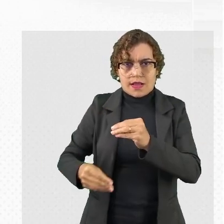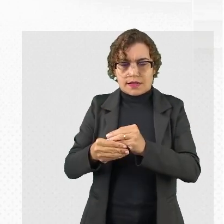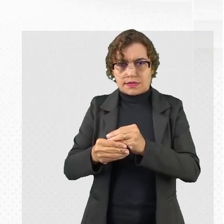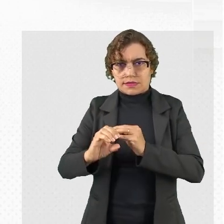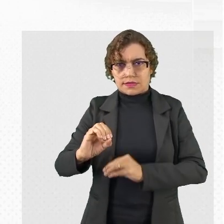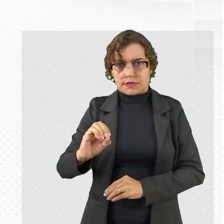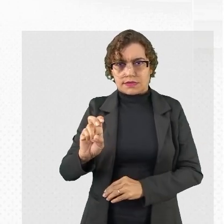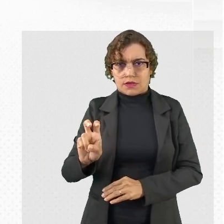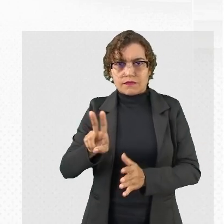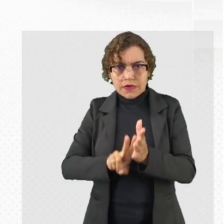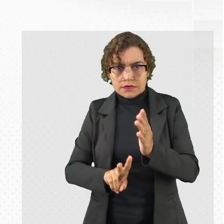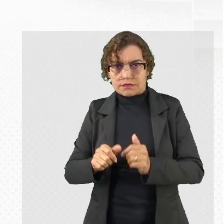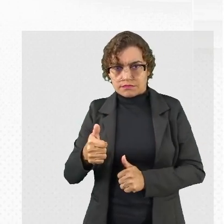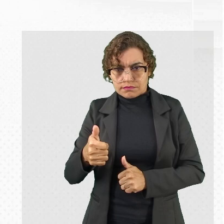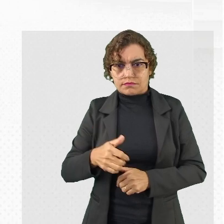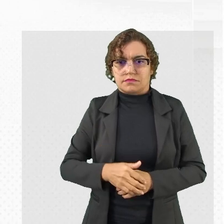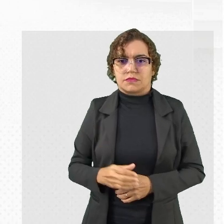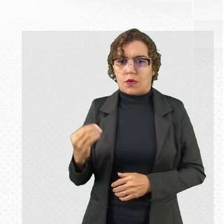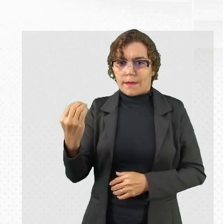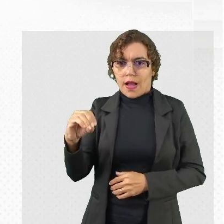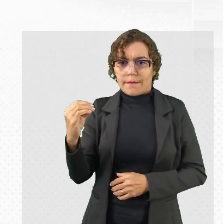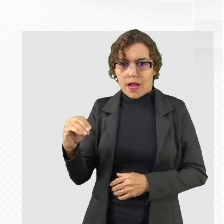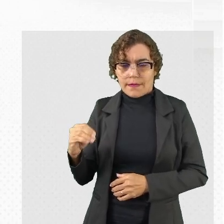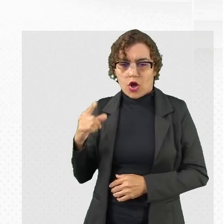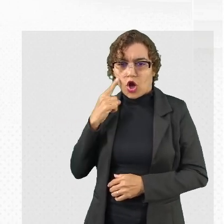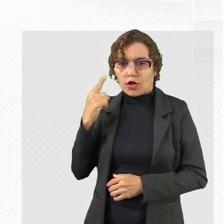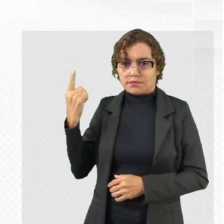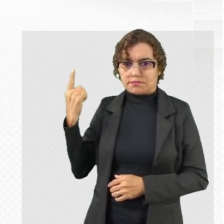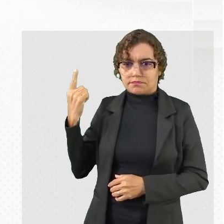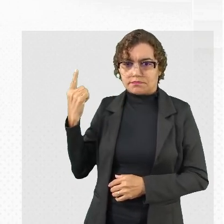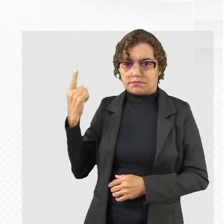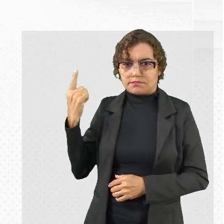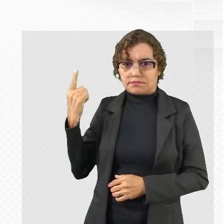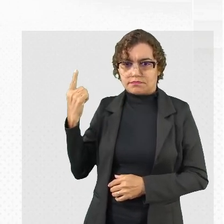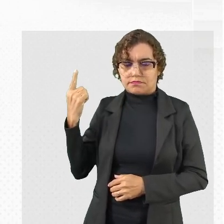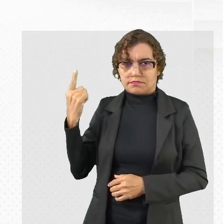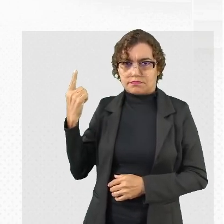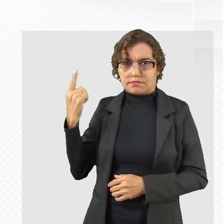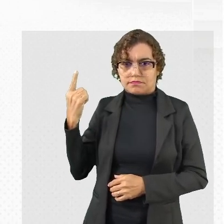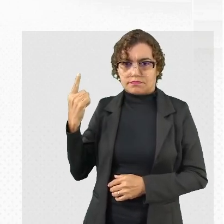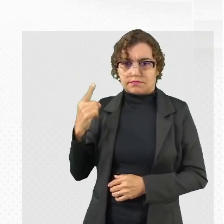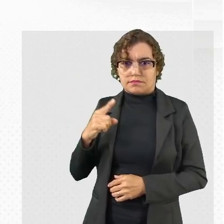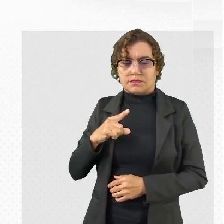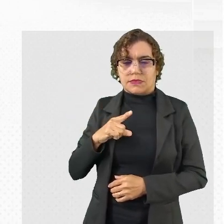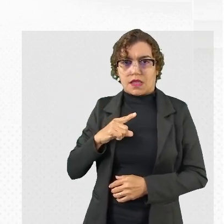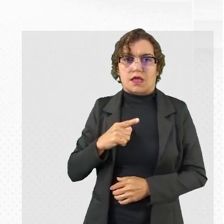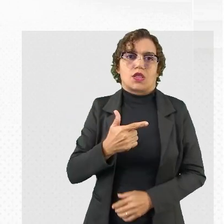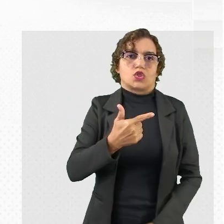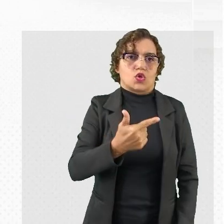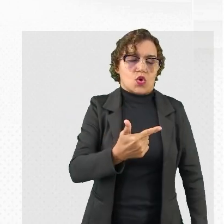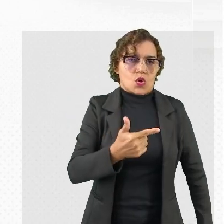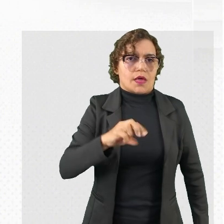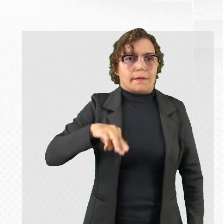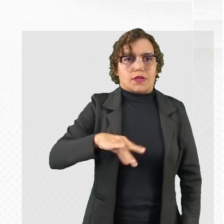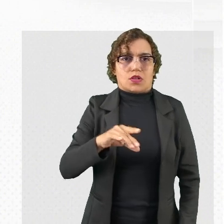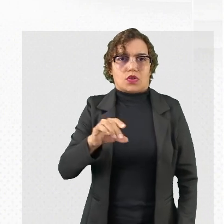zeros. 2, 3, 4, 5. Fica